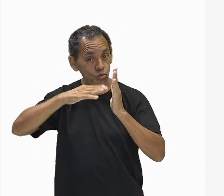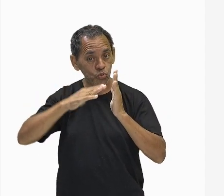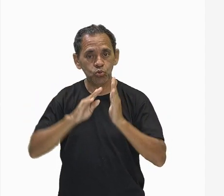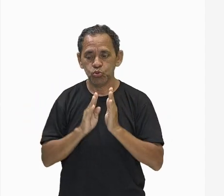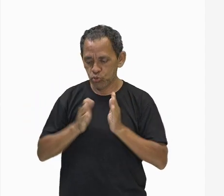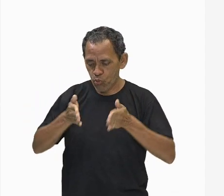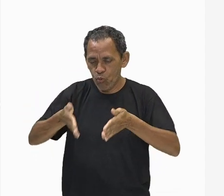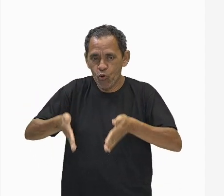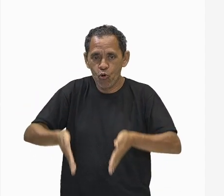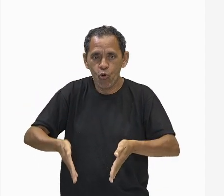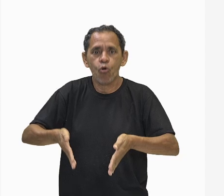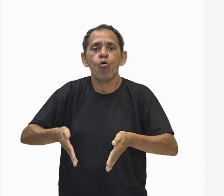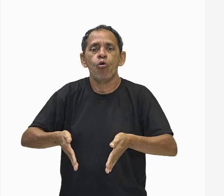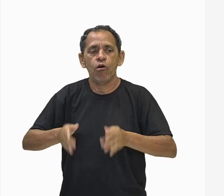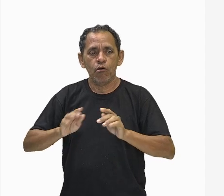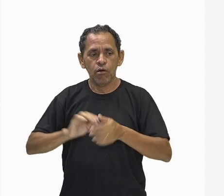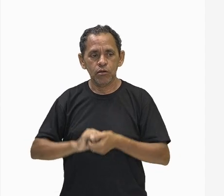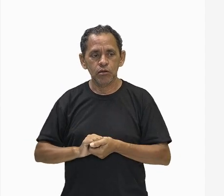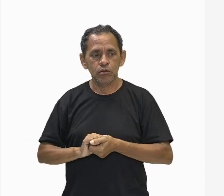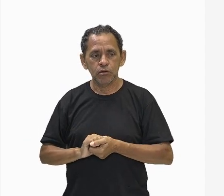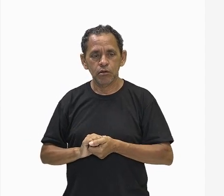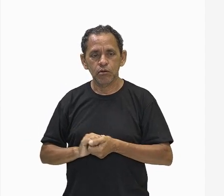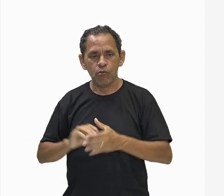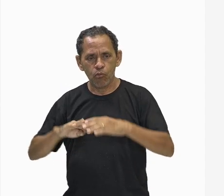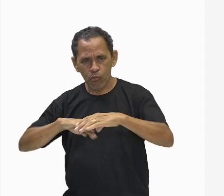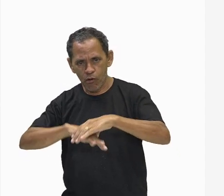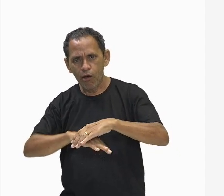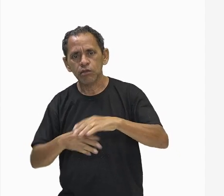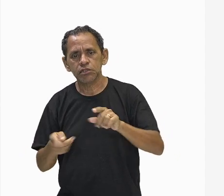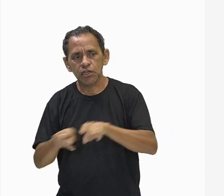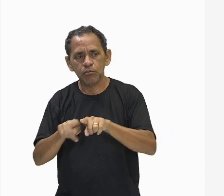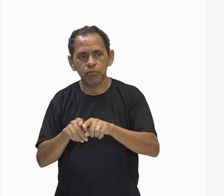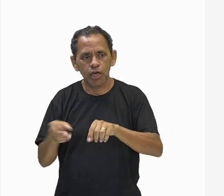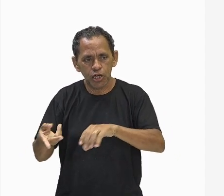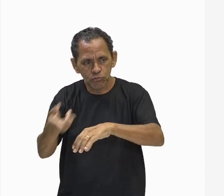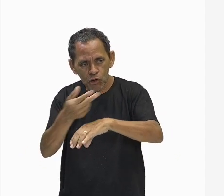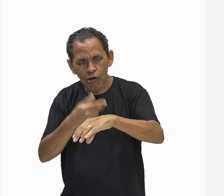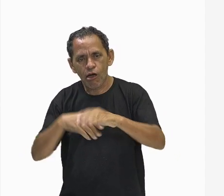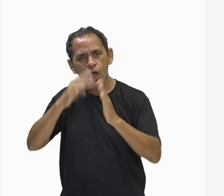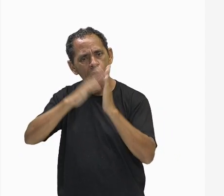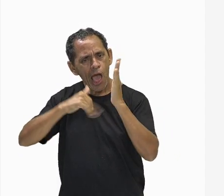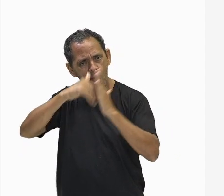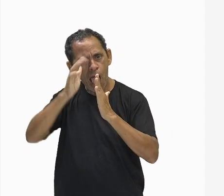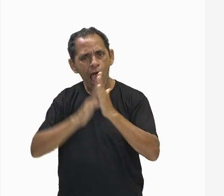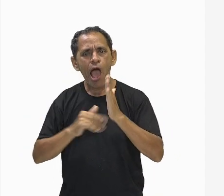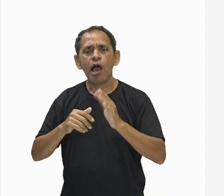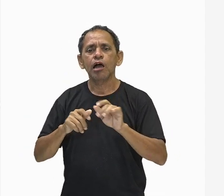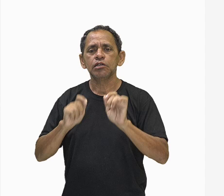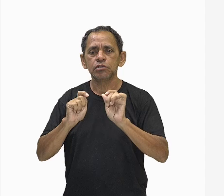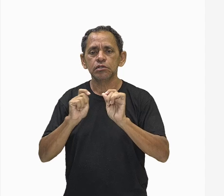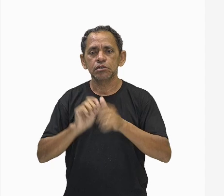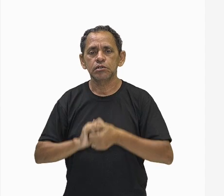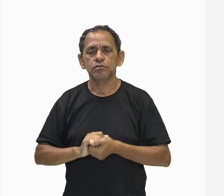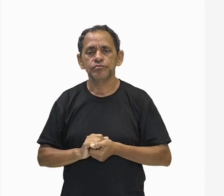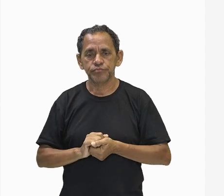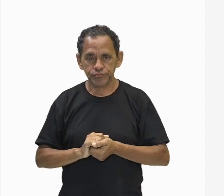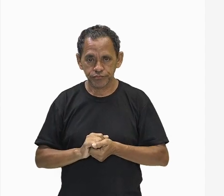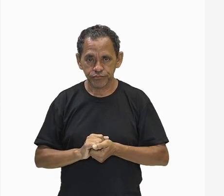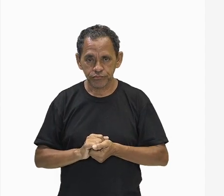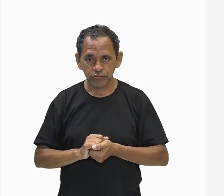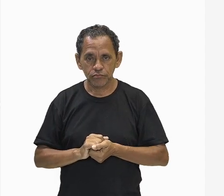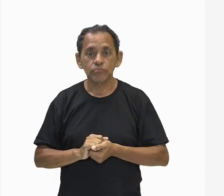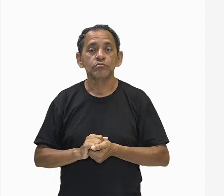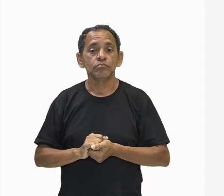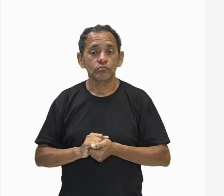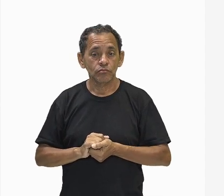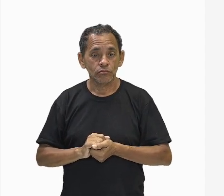nos sepulcros, tá, gente? A arte bizantina, por sua vez, surge após a aceitação do cristianismo